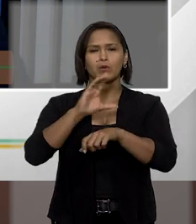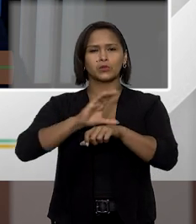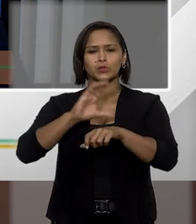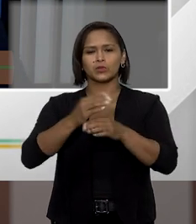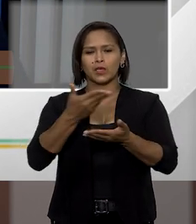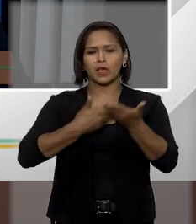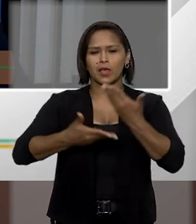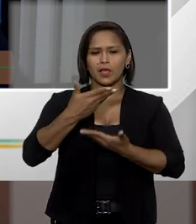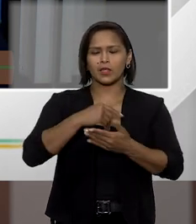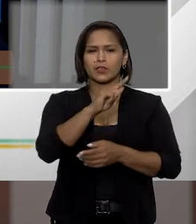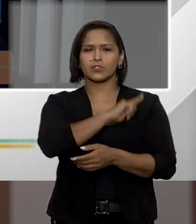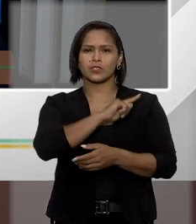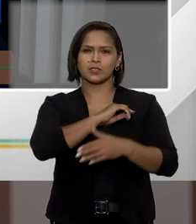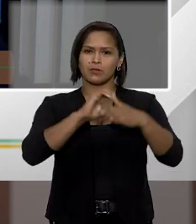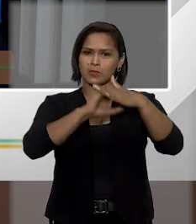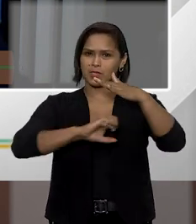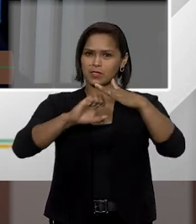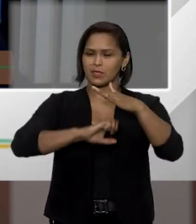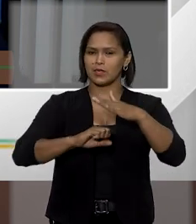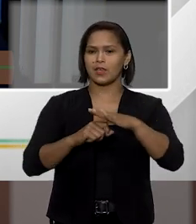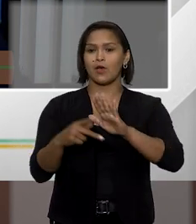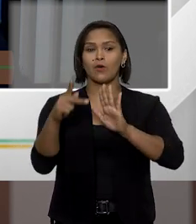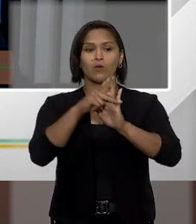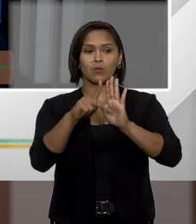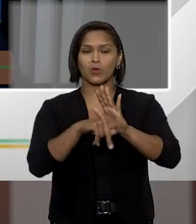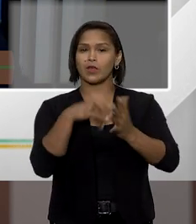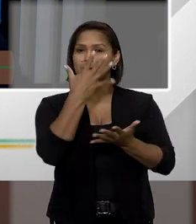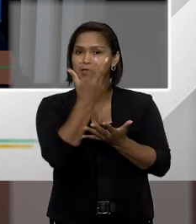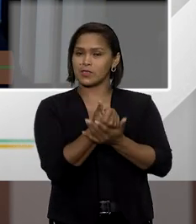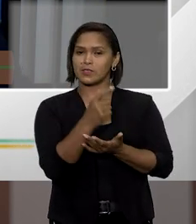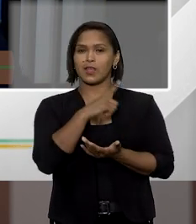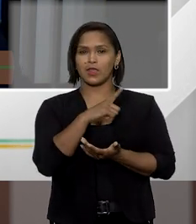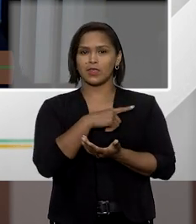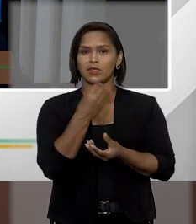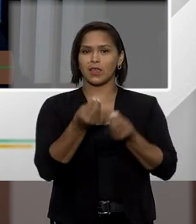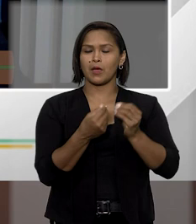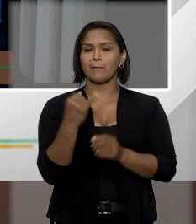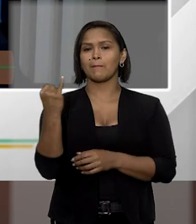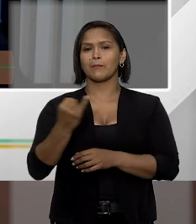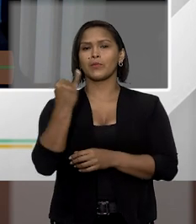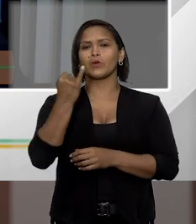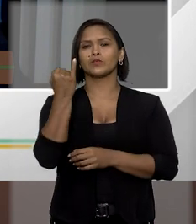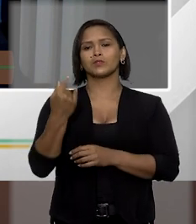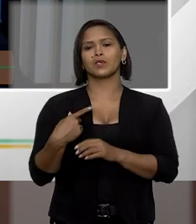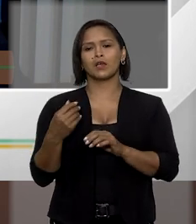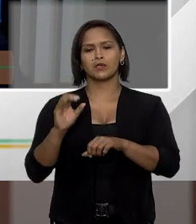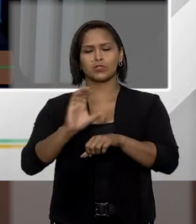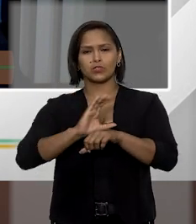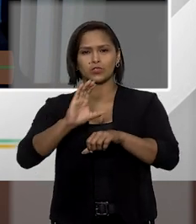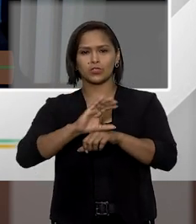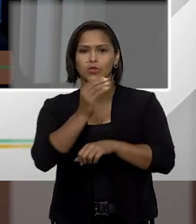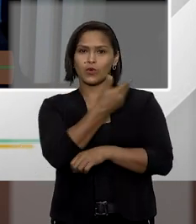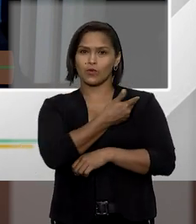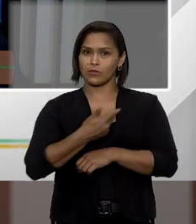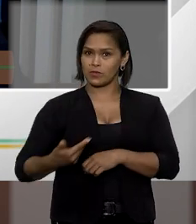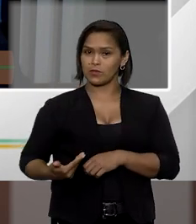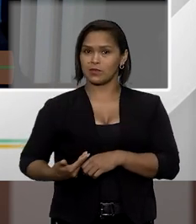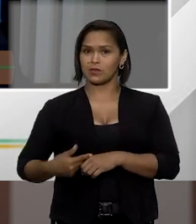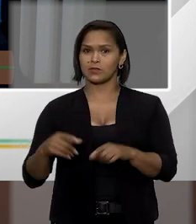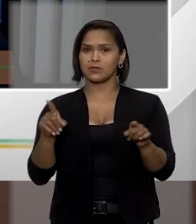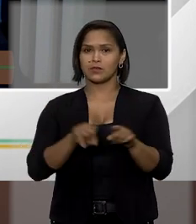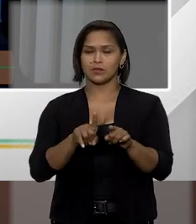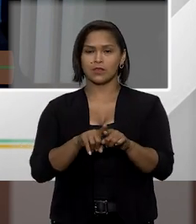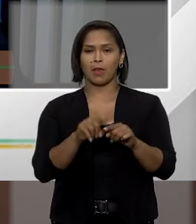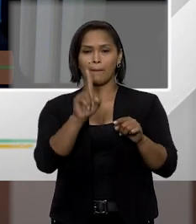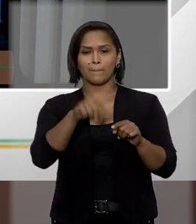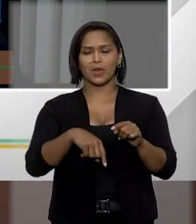cursos relacionados à gestão empresarial, o programa de compliance se apresenta como uma importante ferramenta, inclusive, de governança e, inclusive,